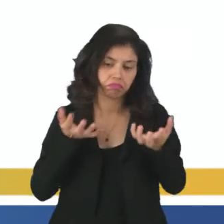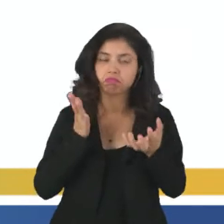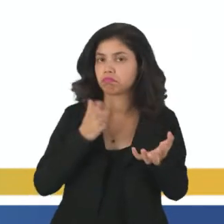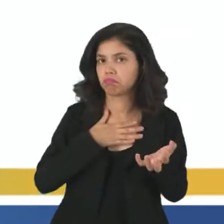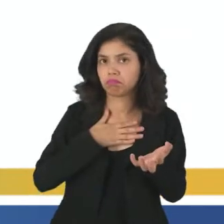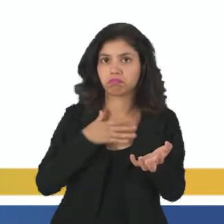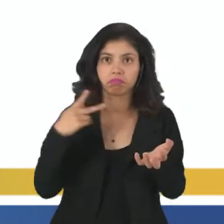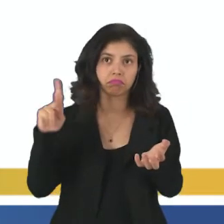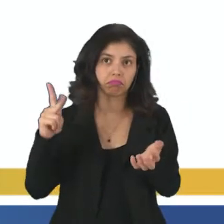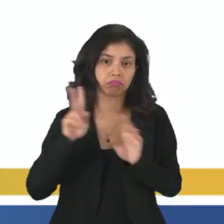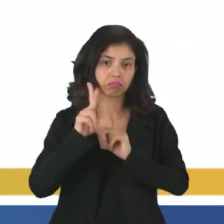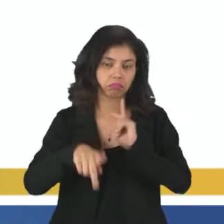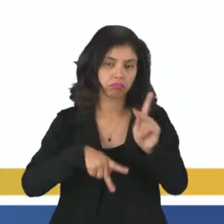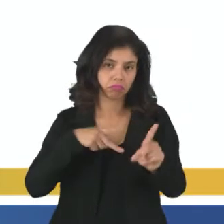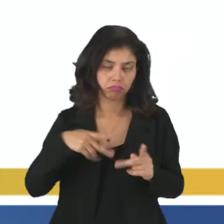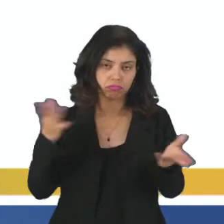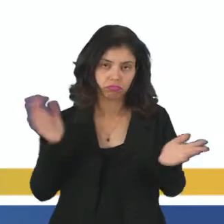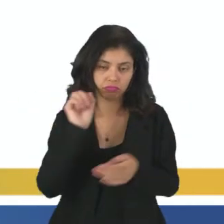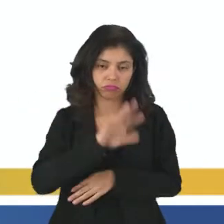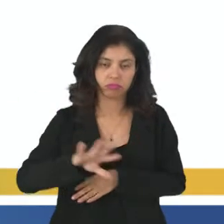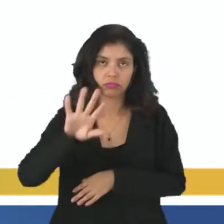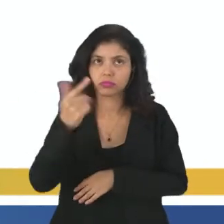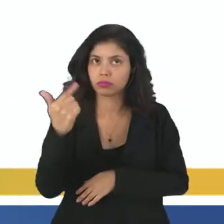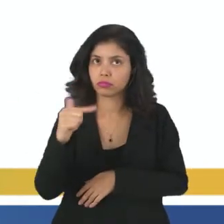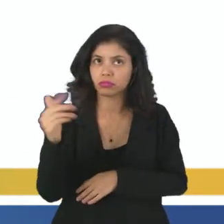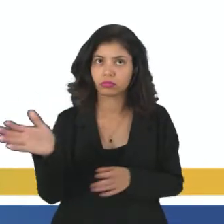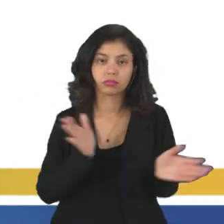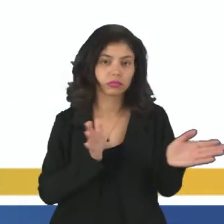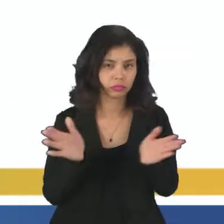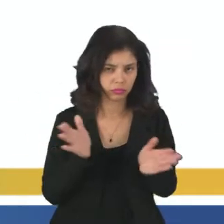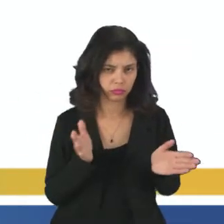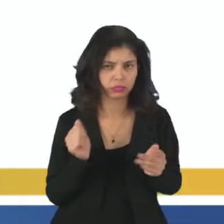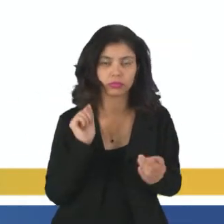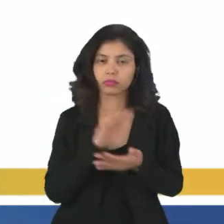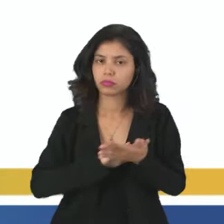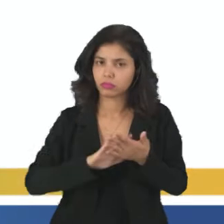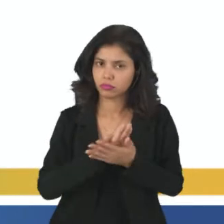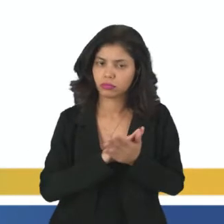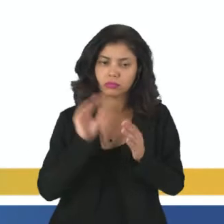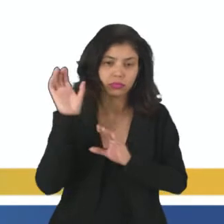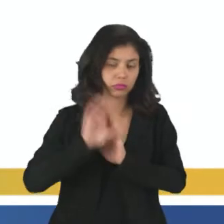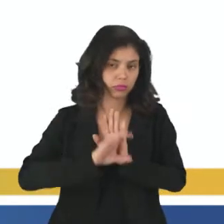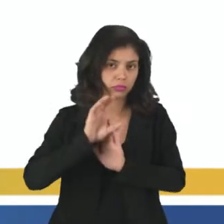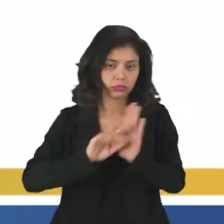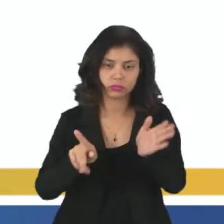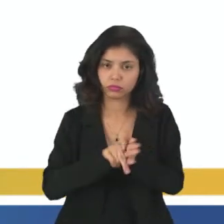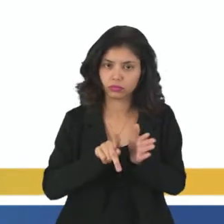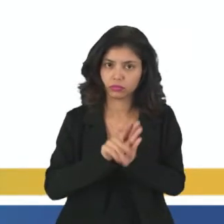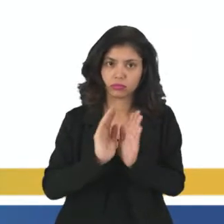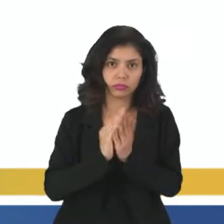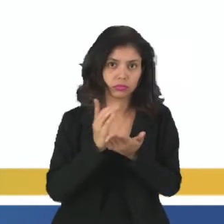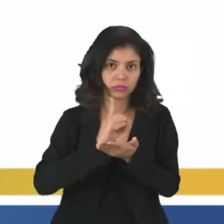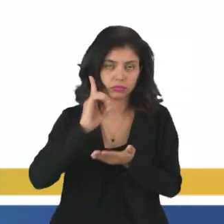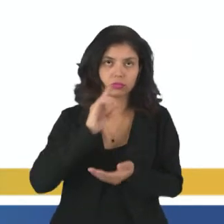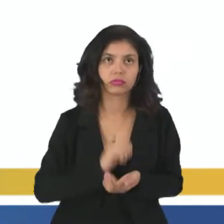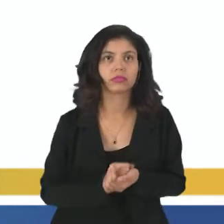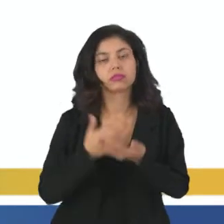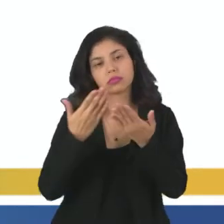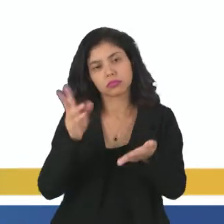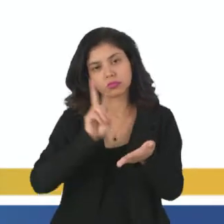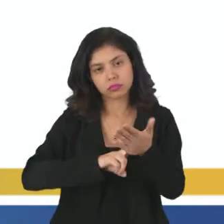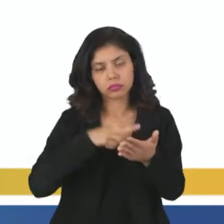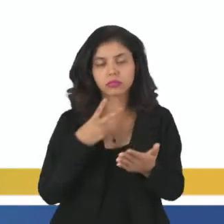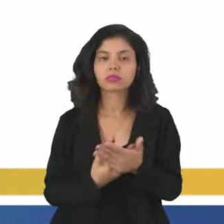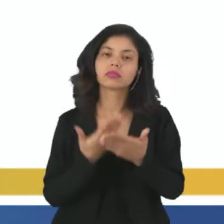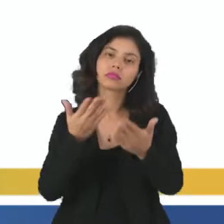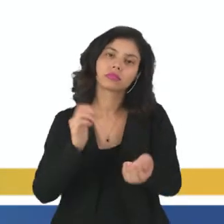ao seu público no geral, que não tinha acesso ao conteúdo integral da própria Bíblia, certo? Então, essa tradução da